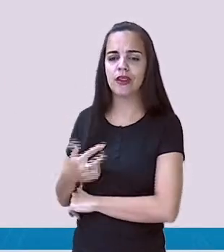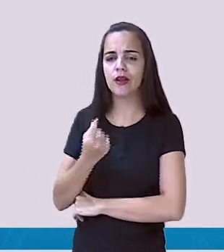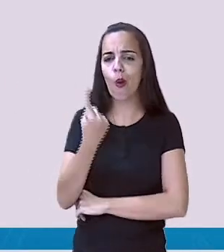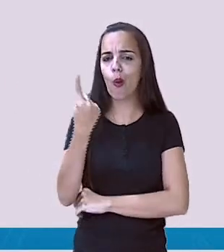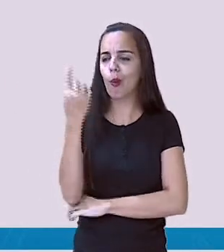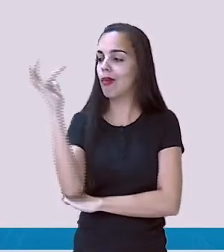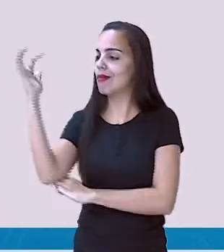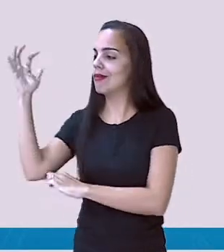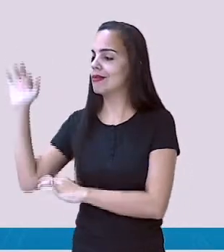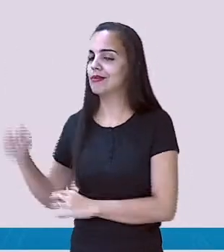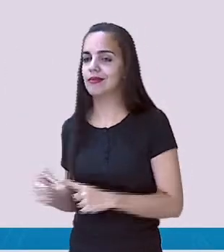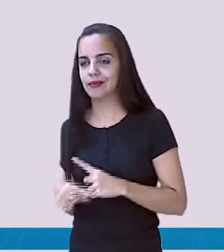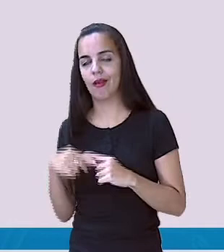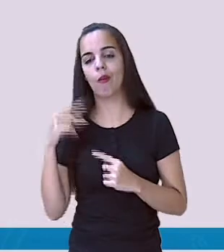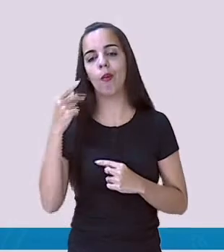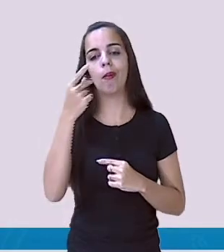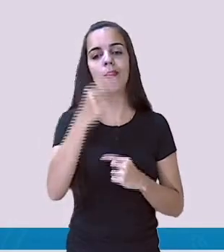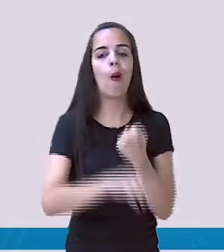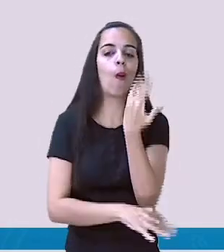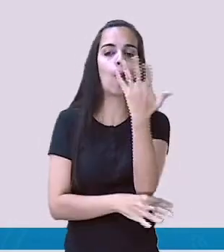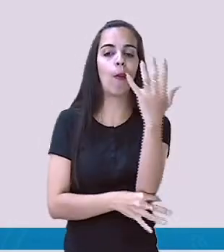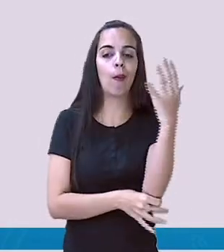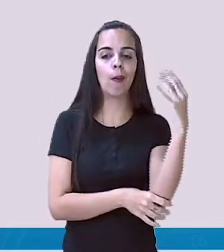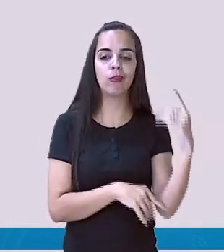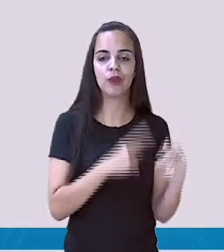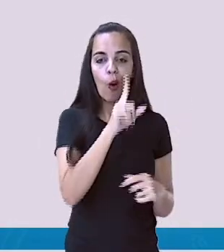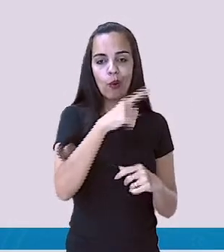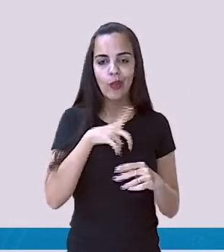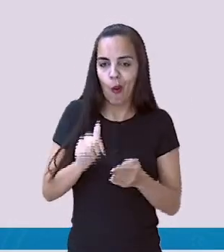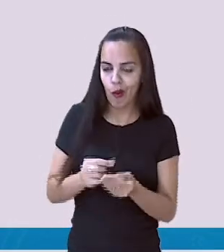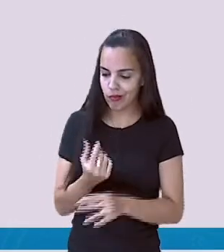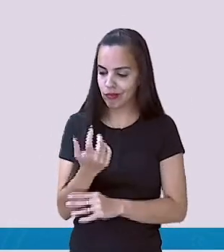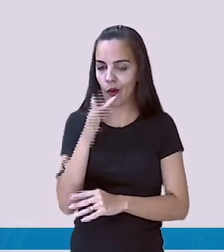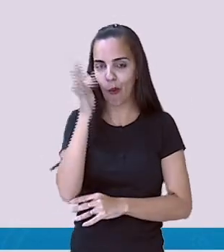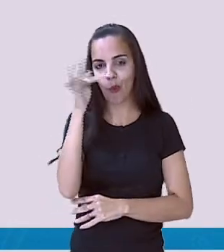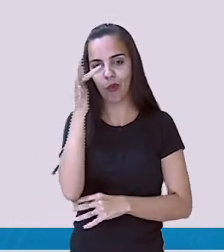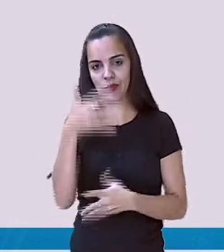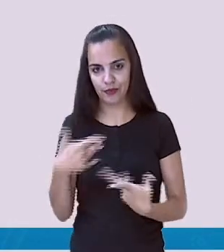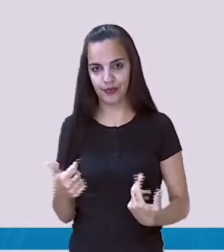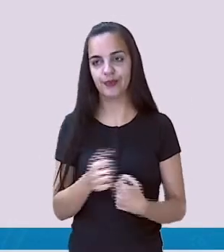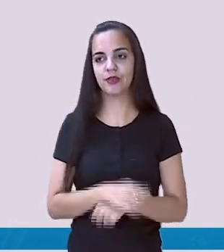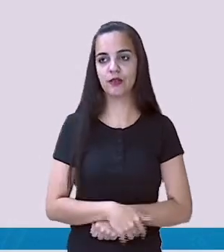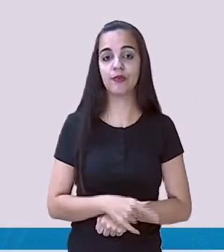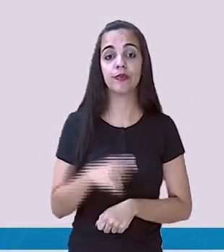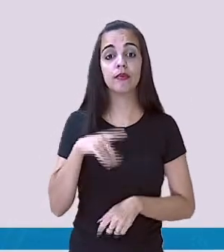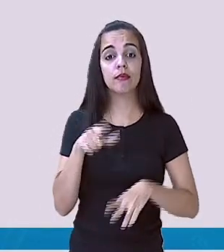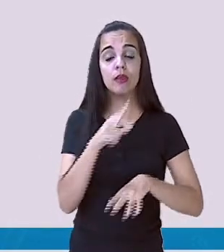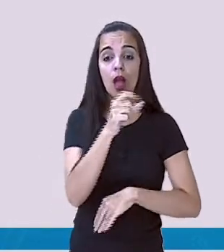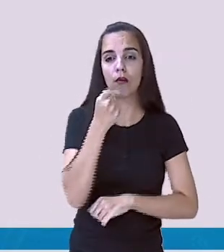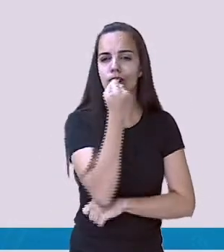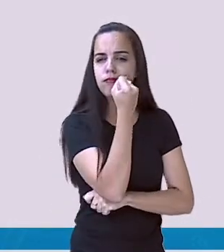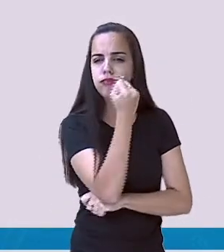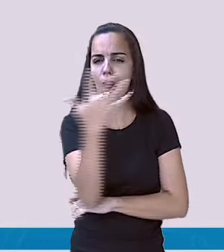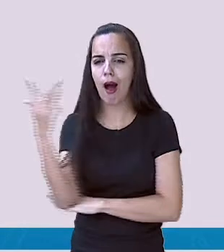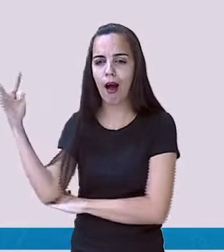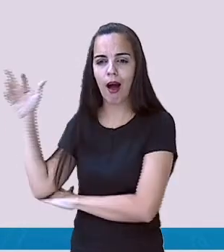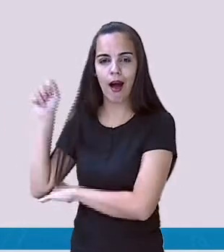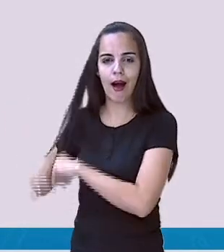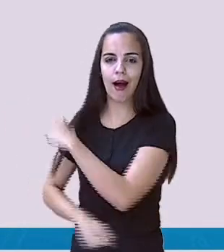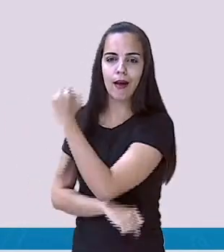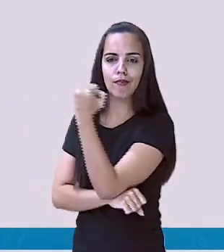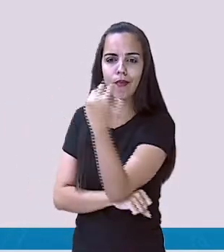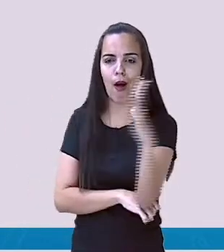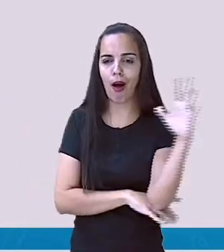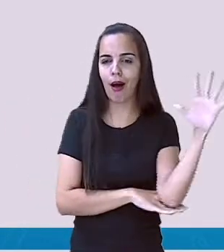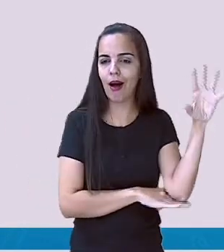deserto. É preciso observar as características de cada lugar. As florestas. Observem a imagem aí de